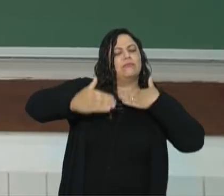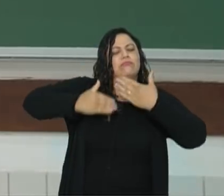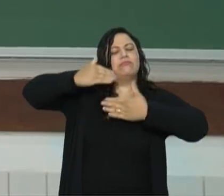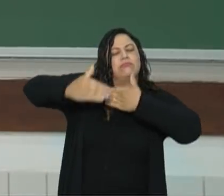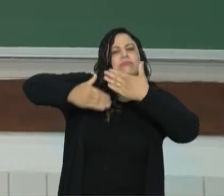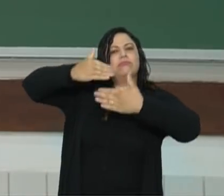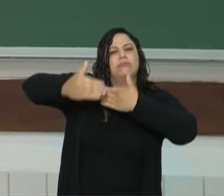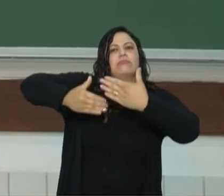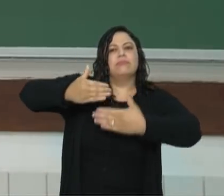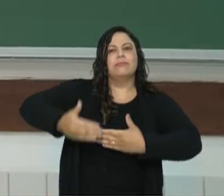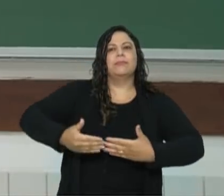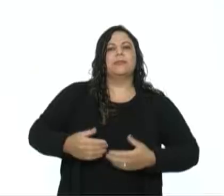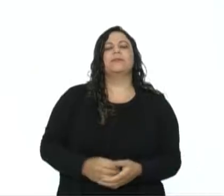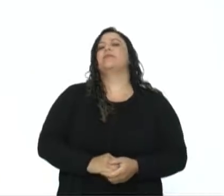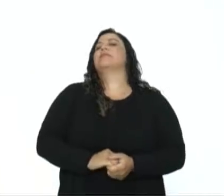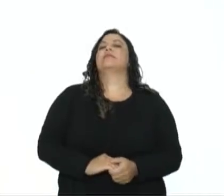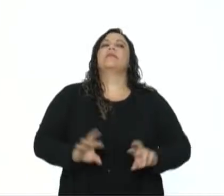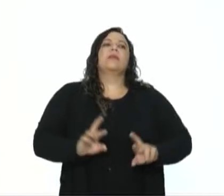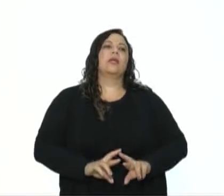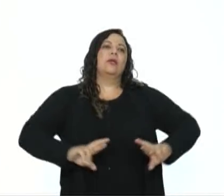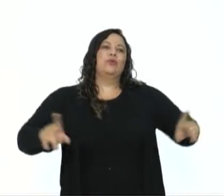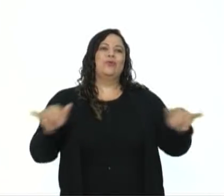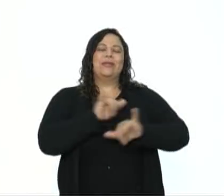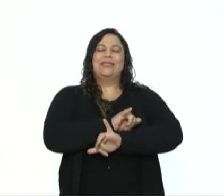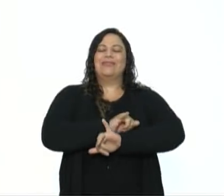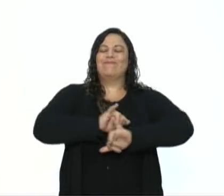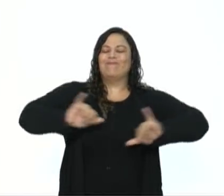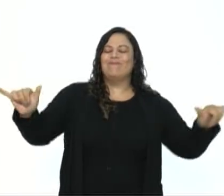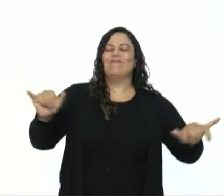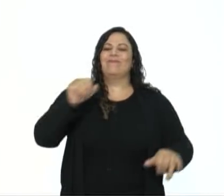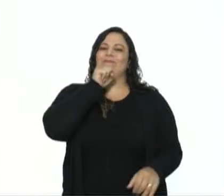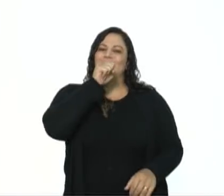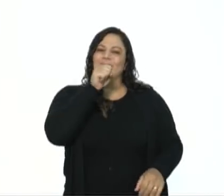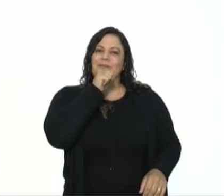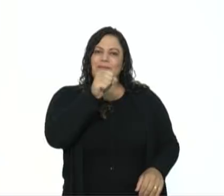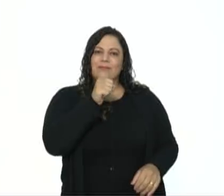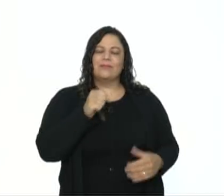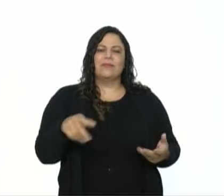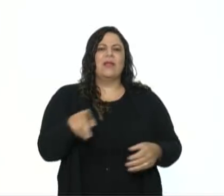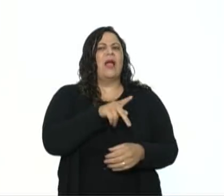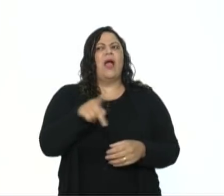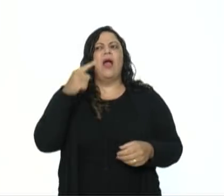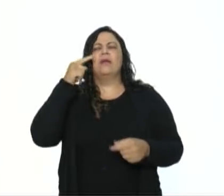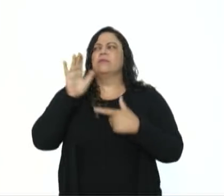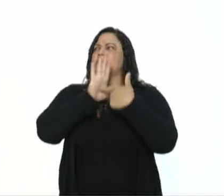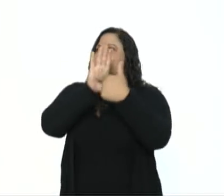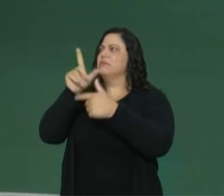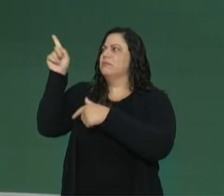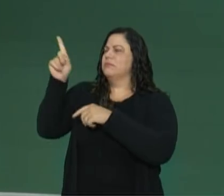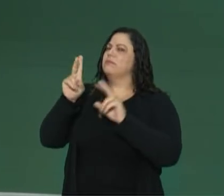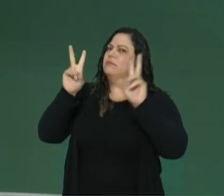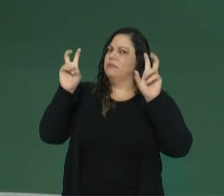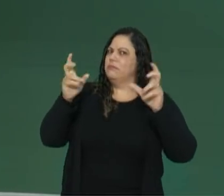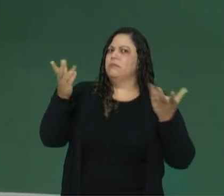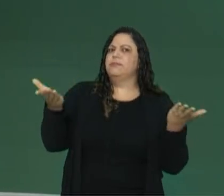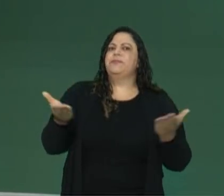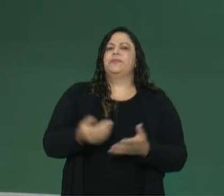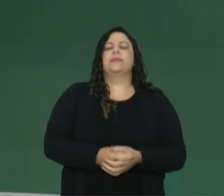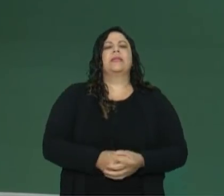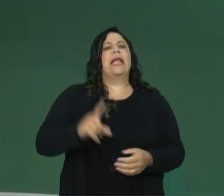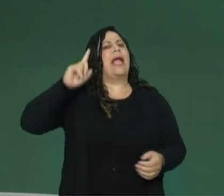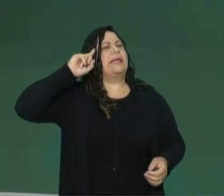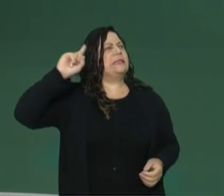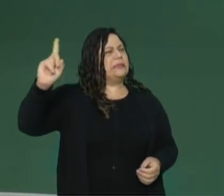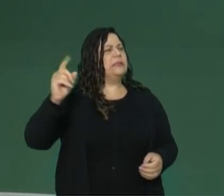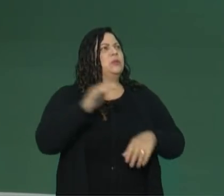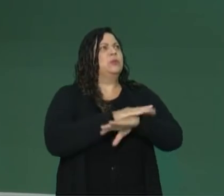Olha ali. Diferença entre notícia e reportagem. A professora trouxe isso porque esses dias eu estava conversando com alguém e eu